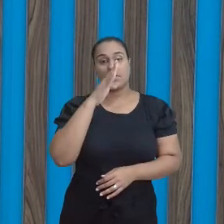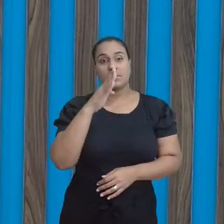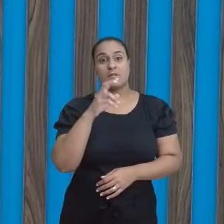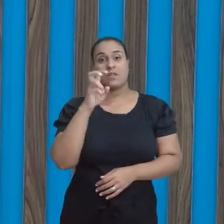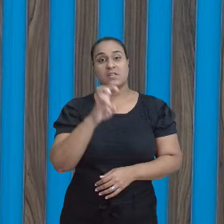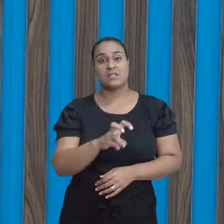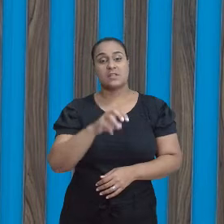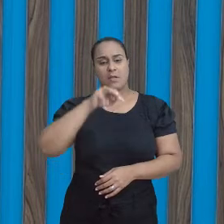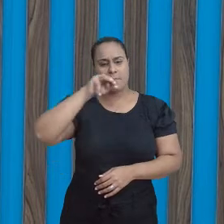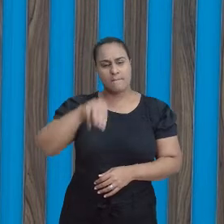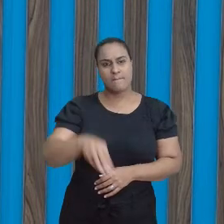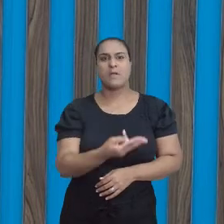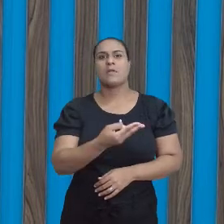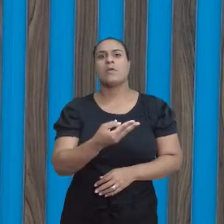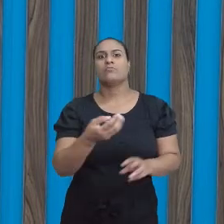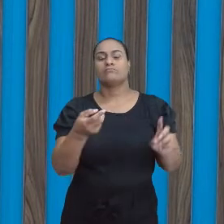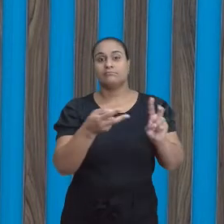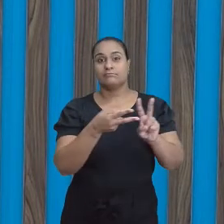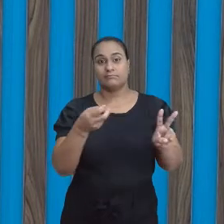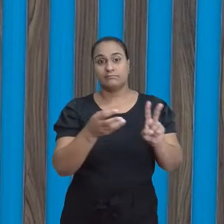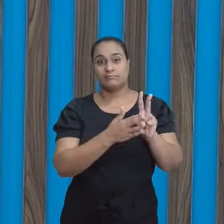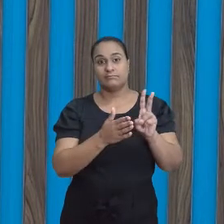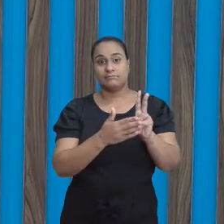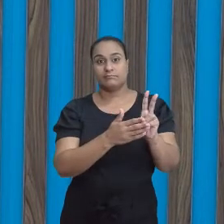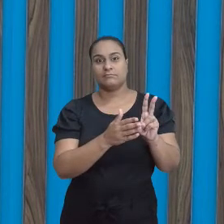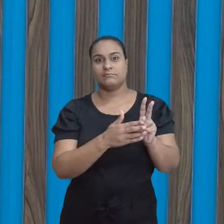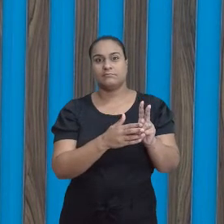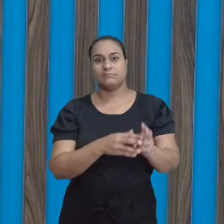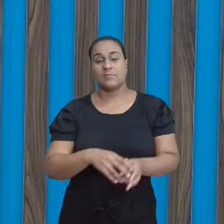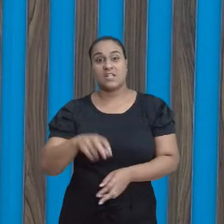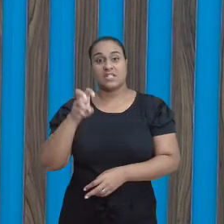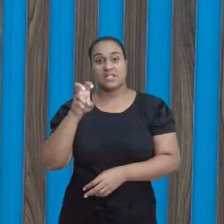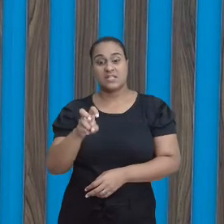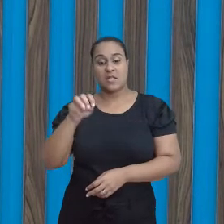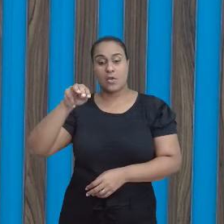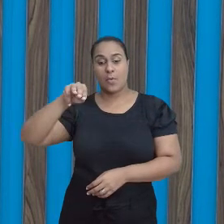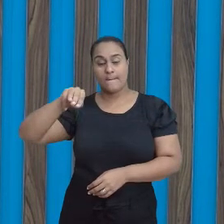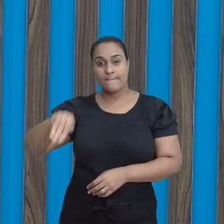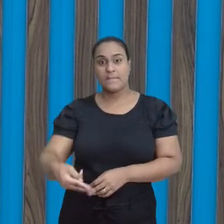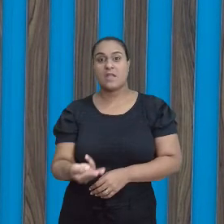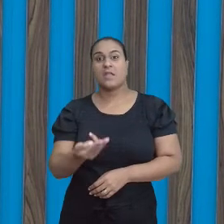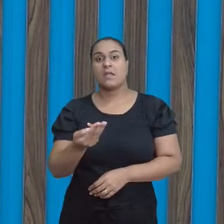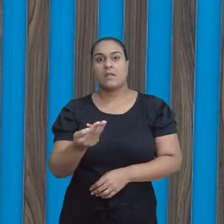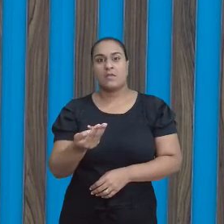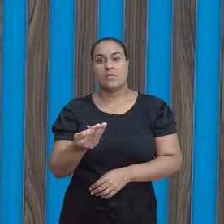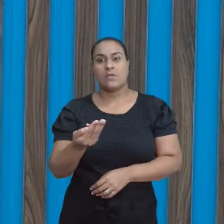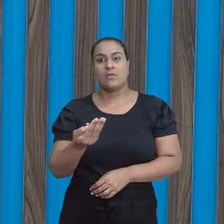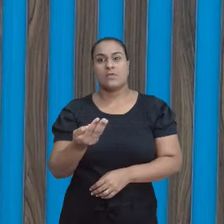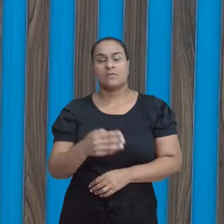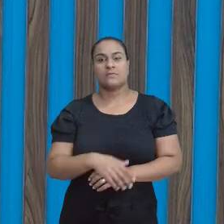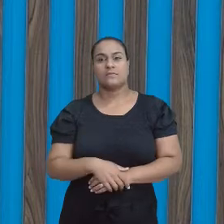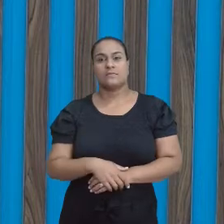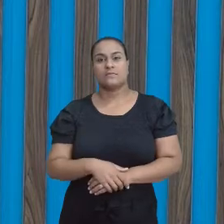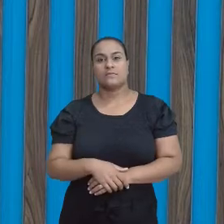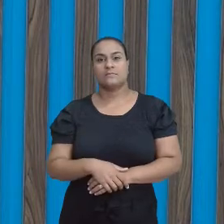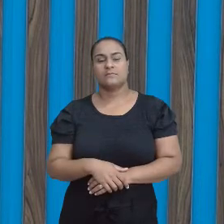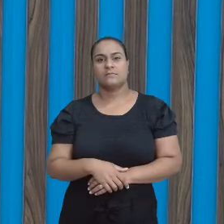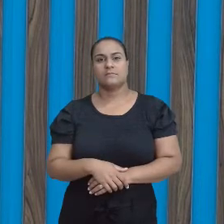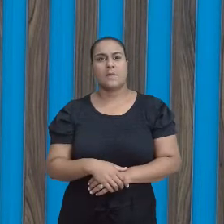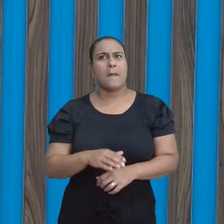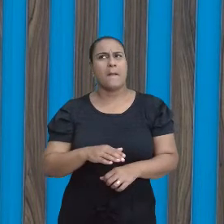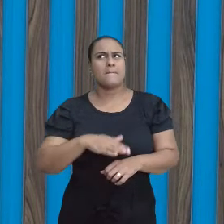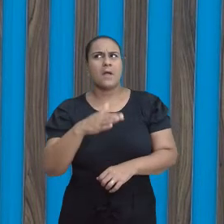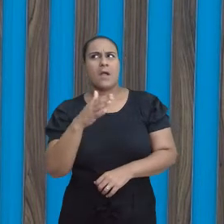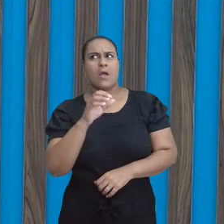de indígenas, como diz Vanessa. 5 milhões. Hoje temos pouco mais de 800